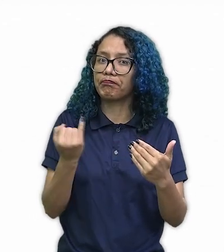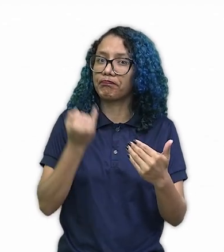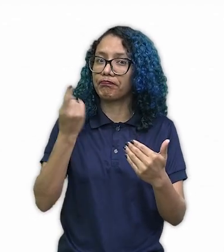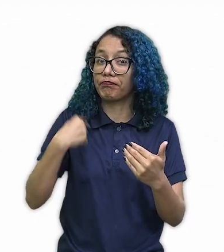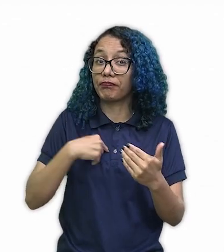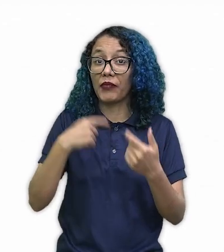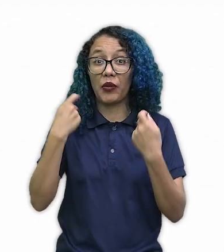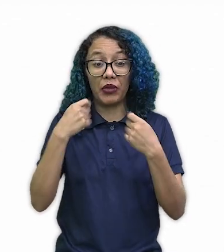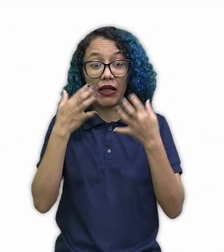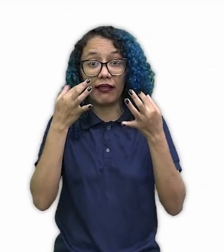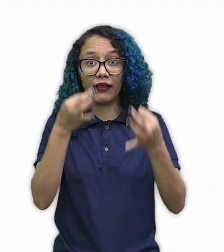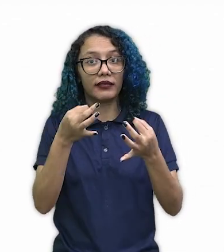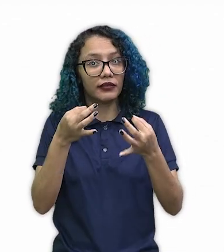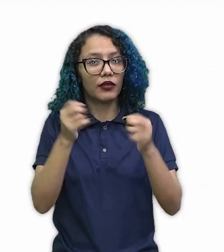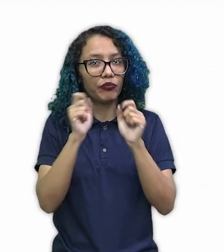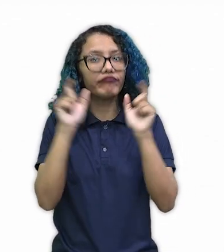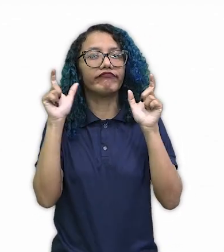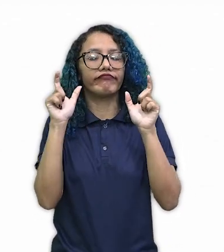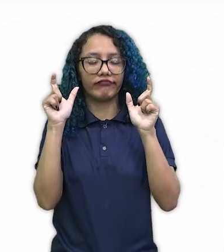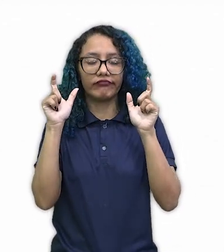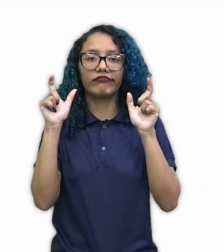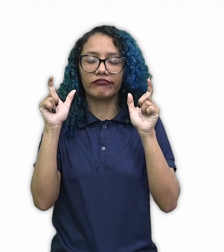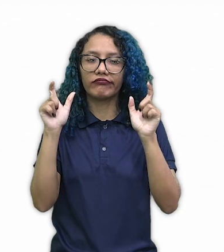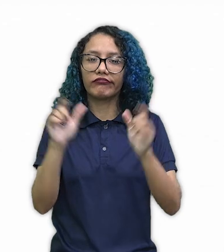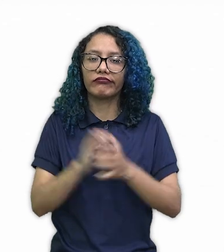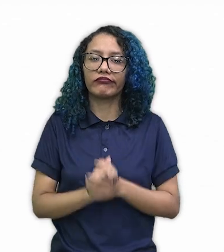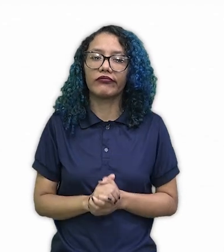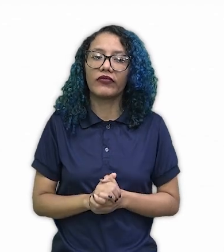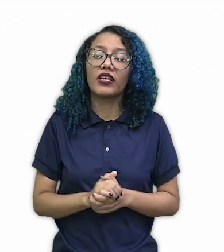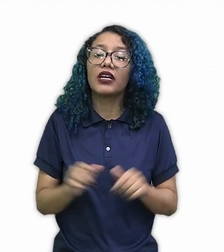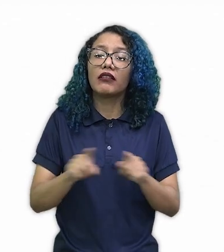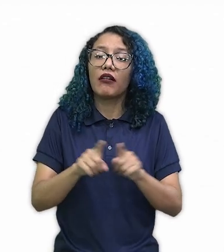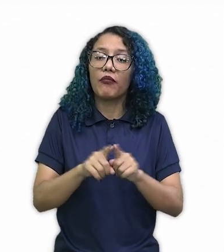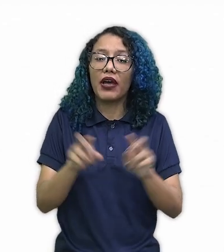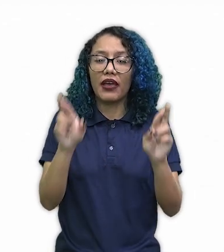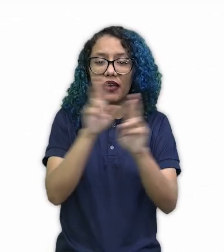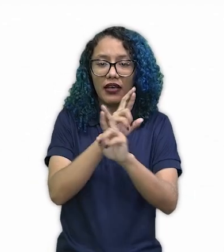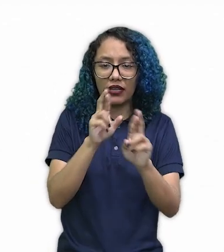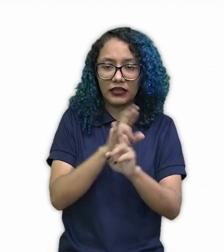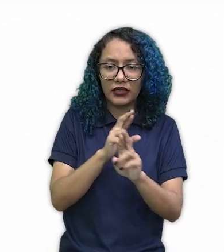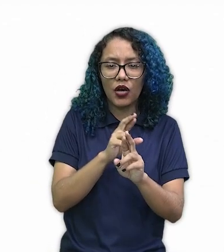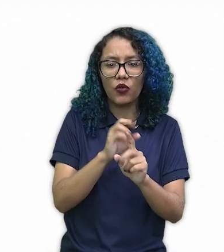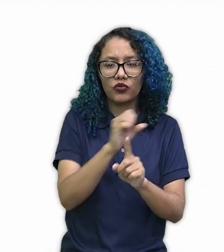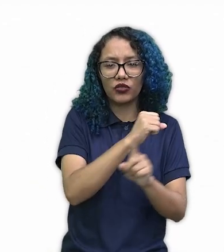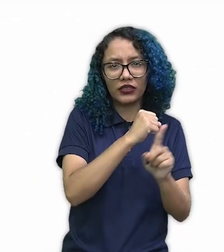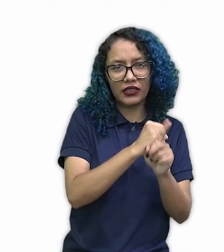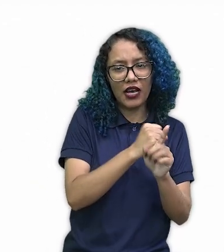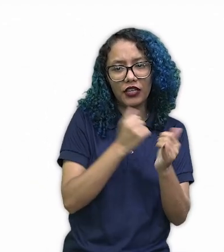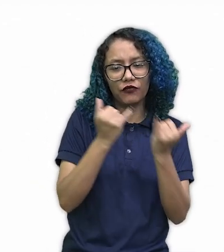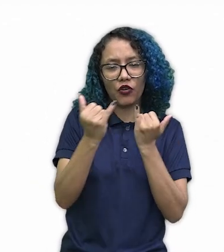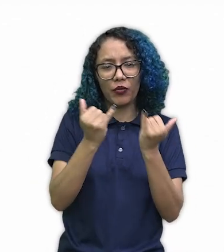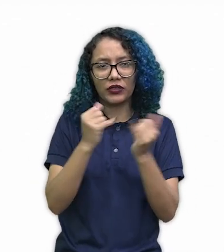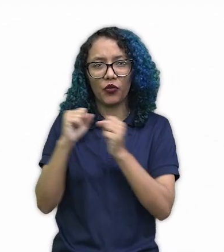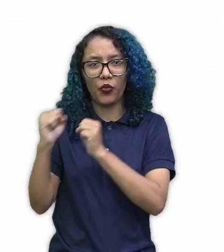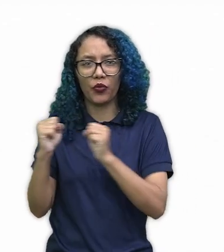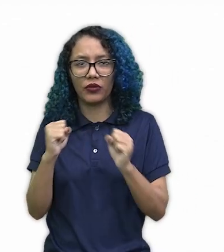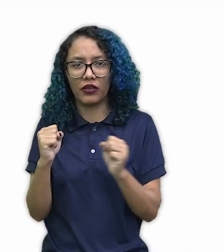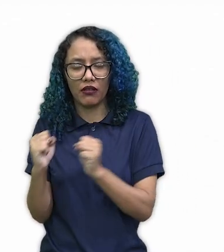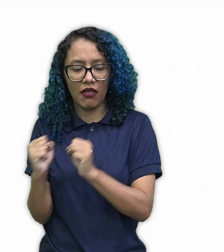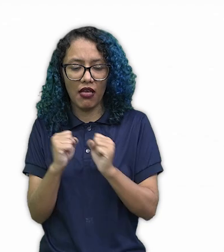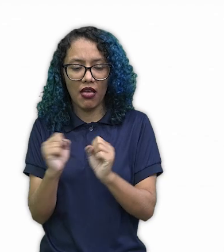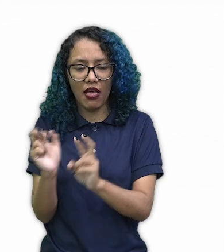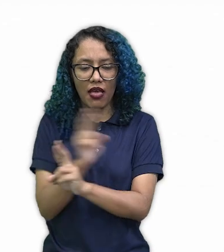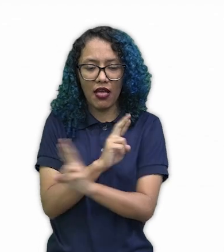sempre atentos. Tá certo, gente? Então, olha só, existem relações entre sociedade,